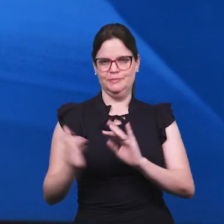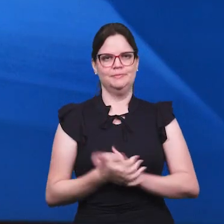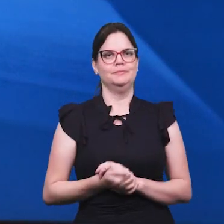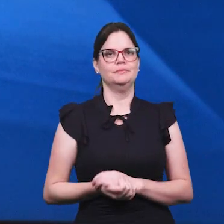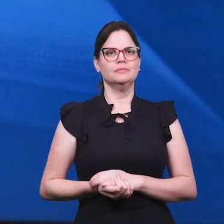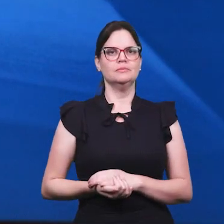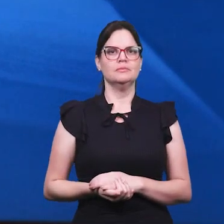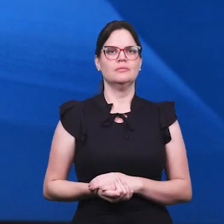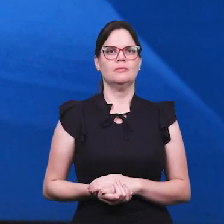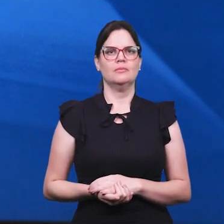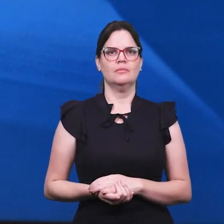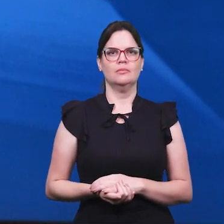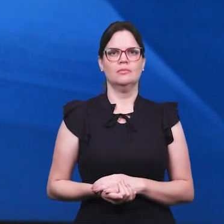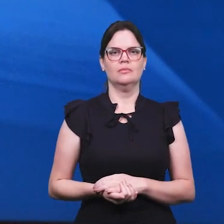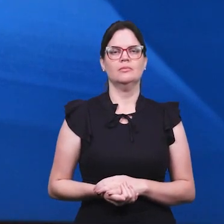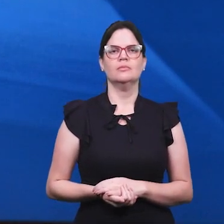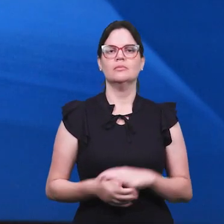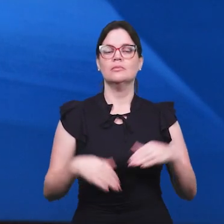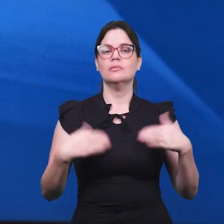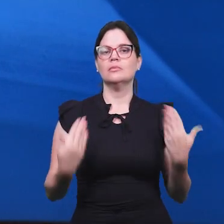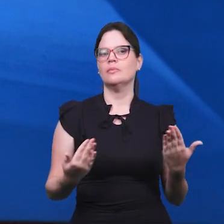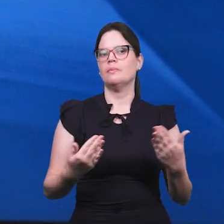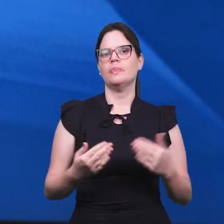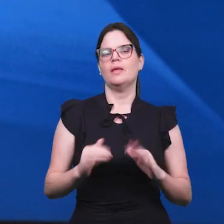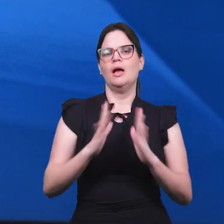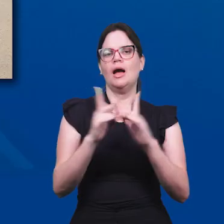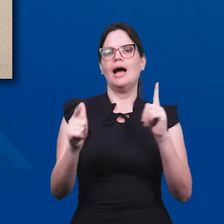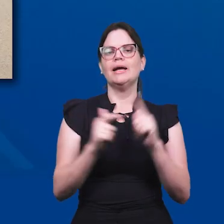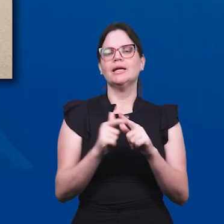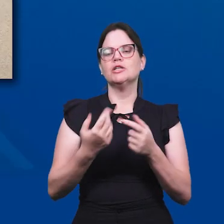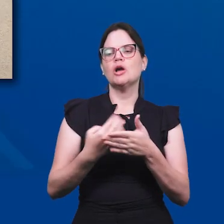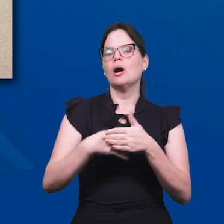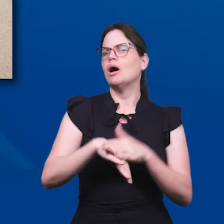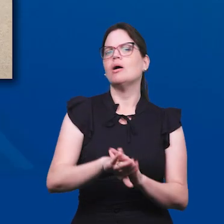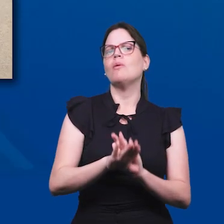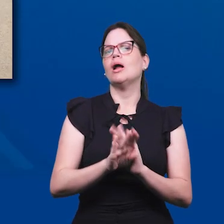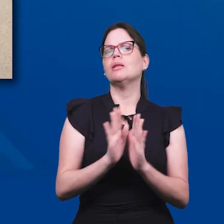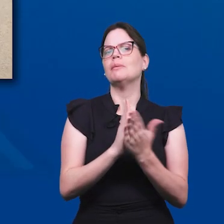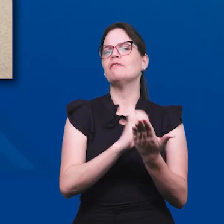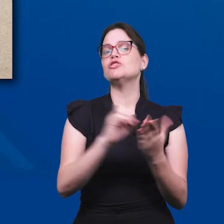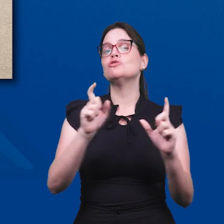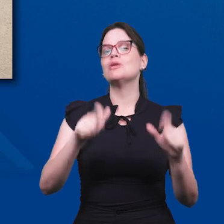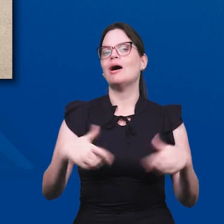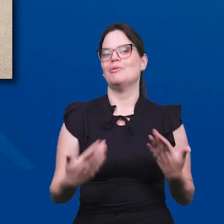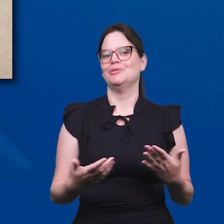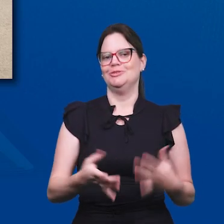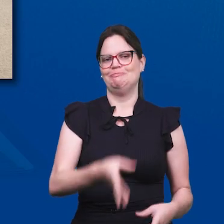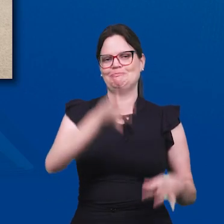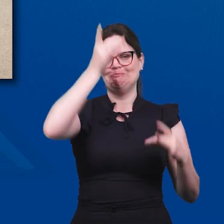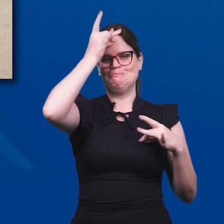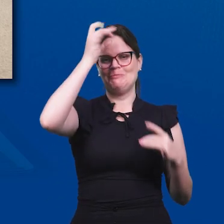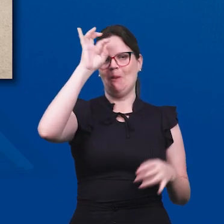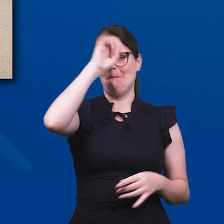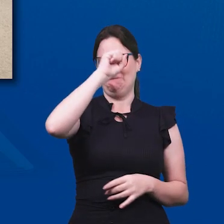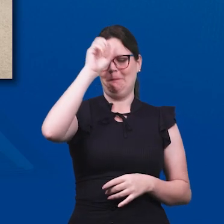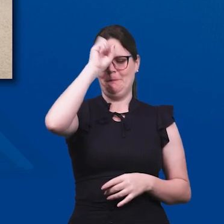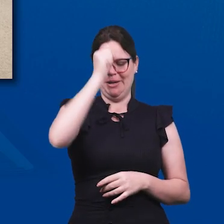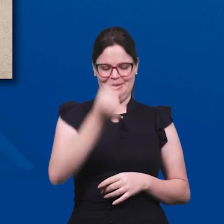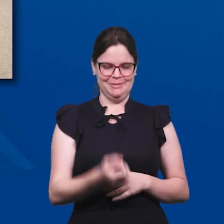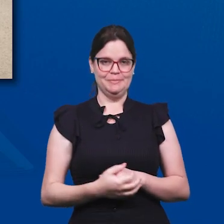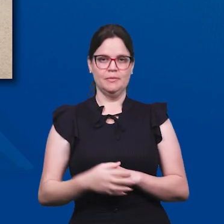estado de São Paulo. Vamos ouvir então as 3 respostas em seguida. Onde devemos guardar a palavra de Deus?